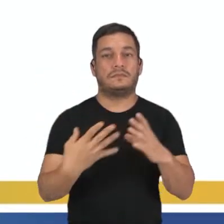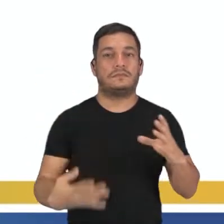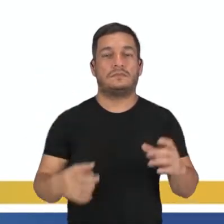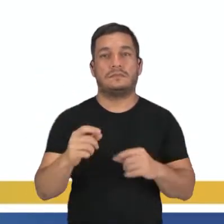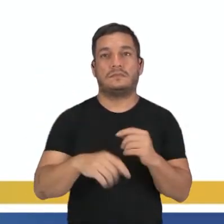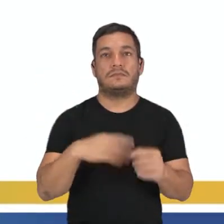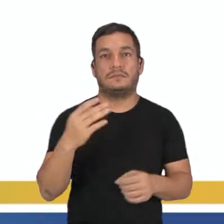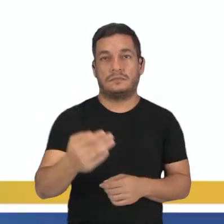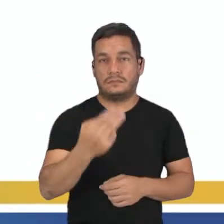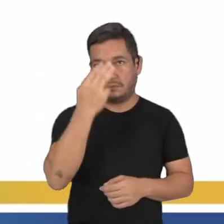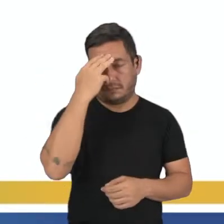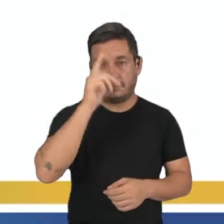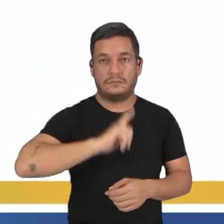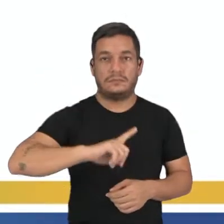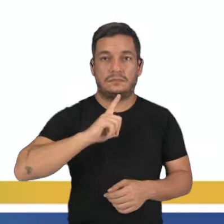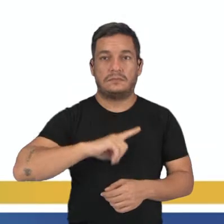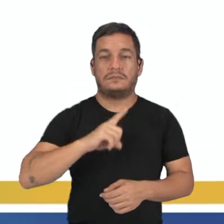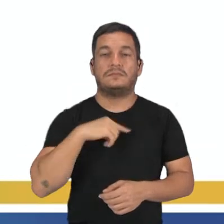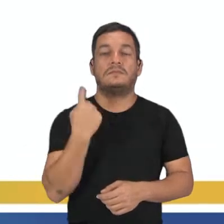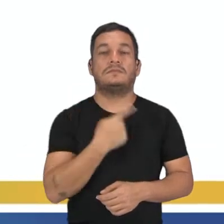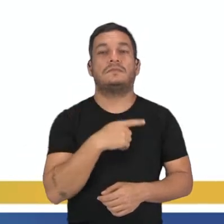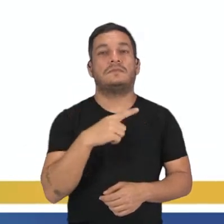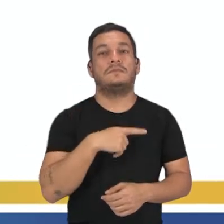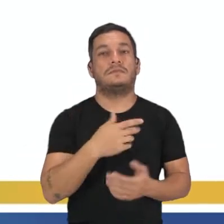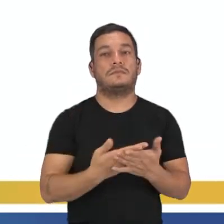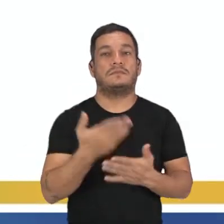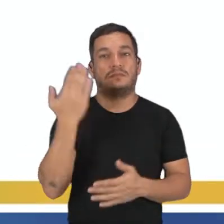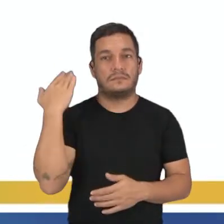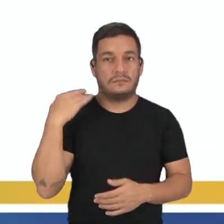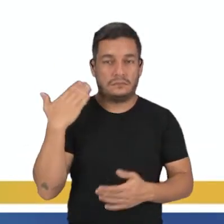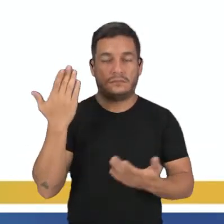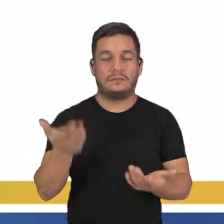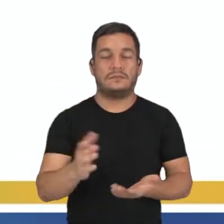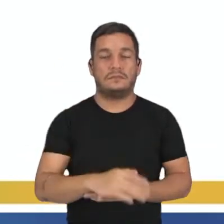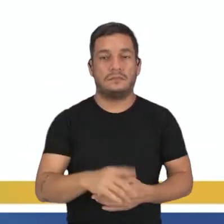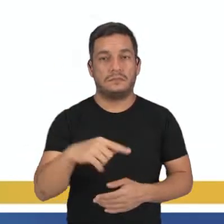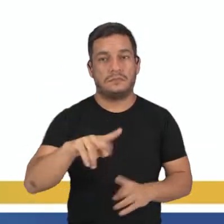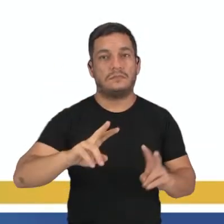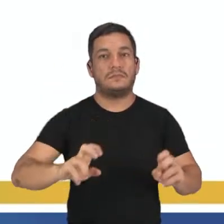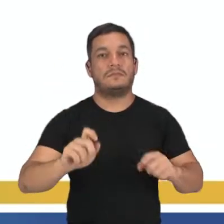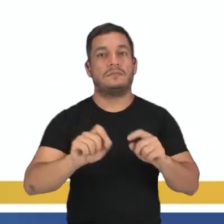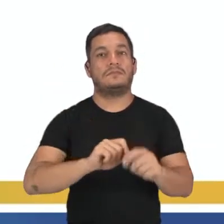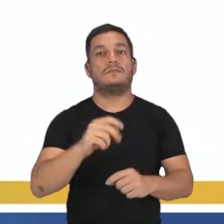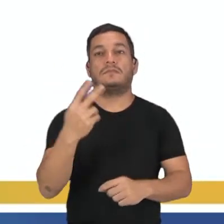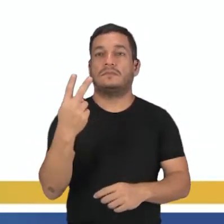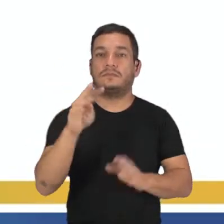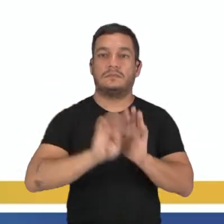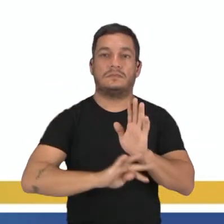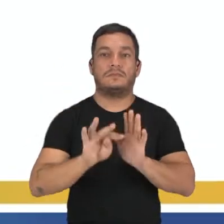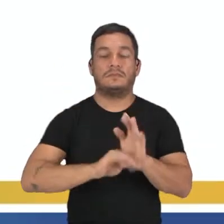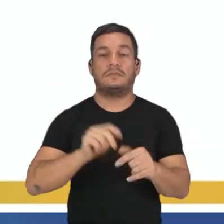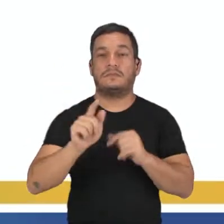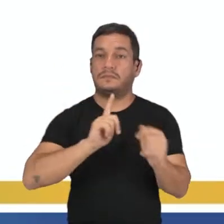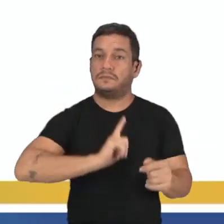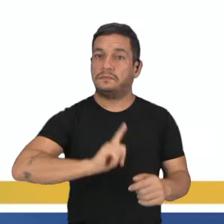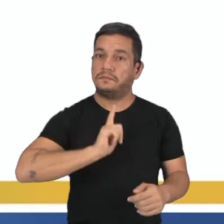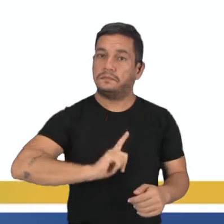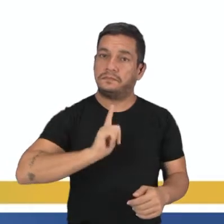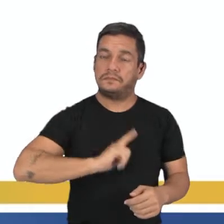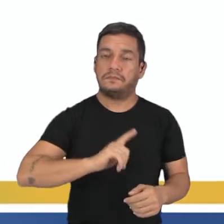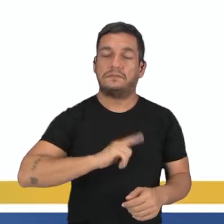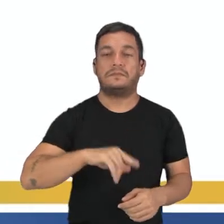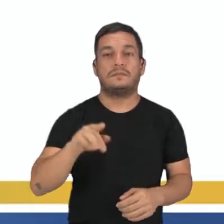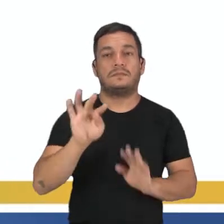características de memórias literárias que nós também vimos na última aula veja que os dois textos eles são literários